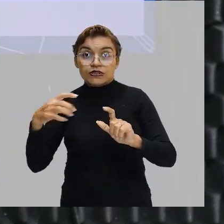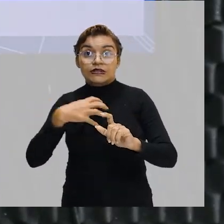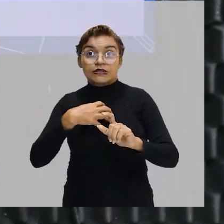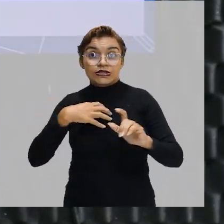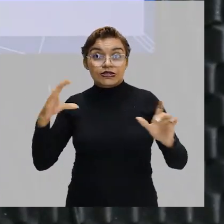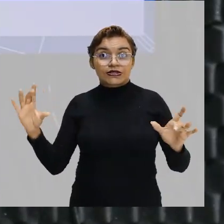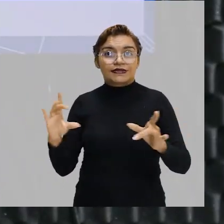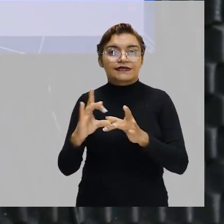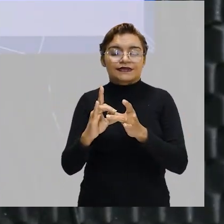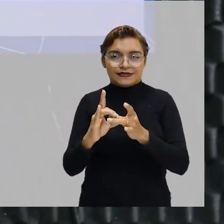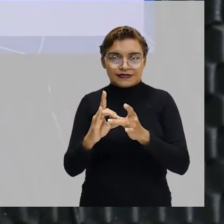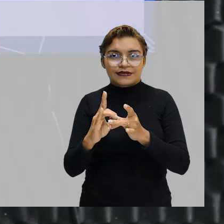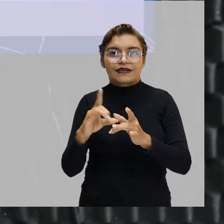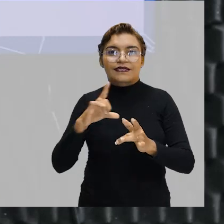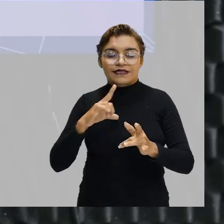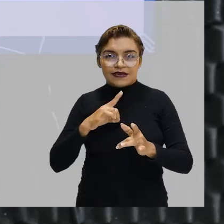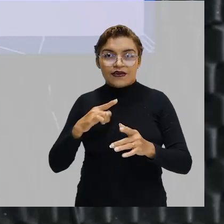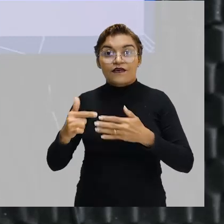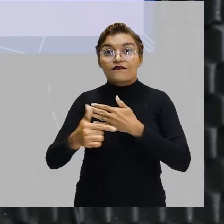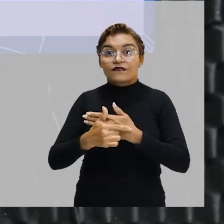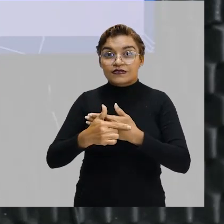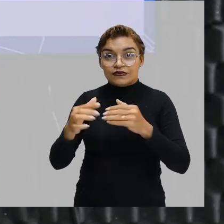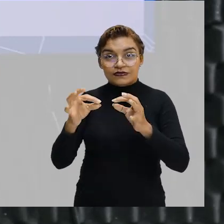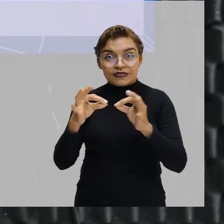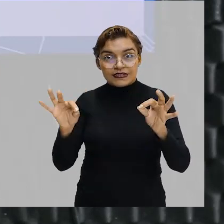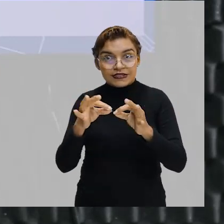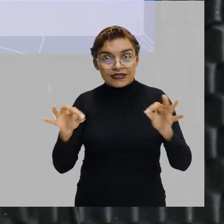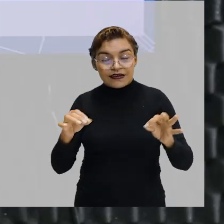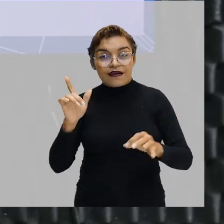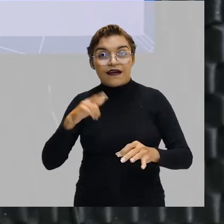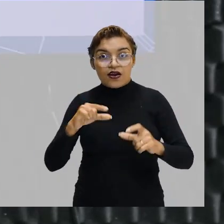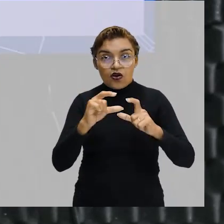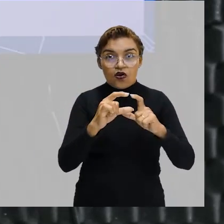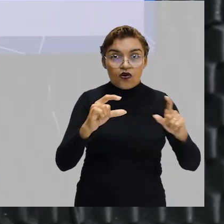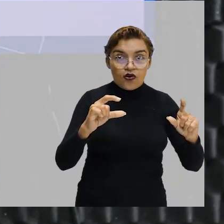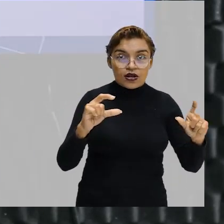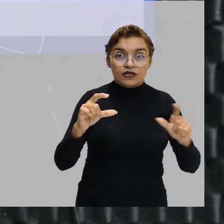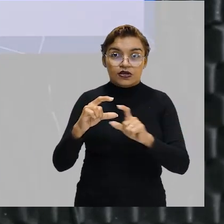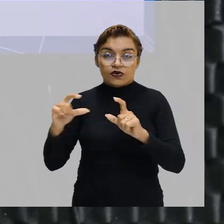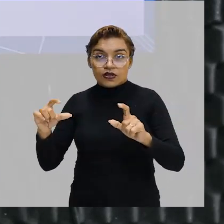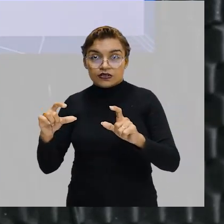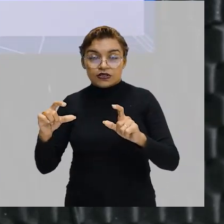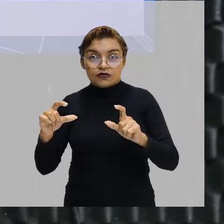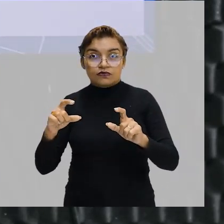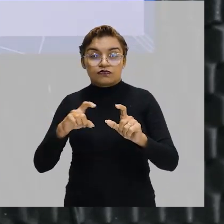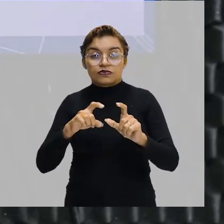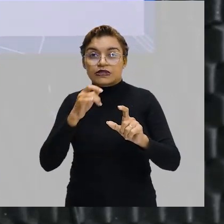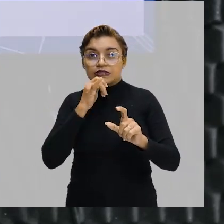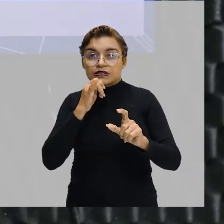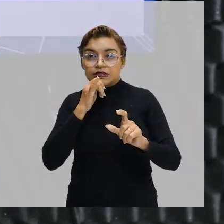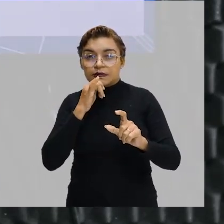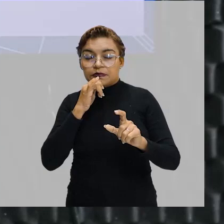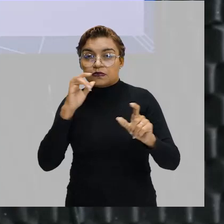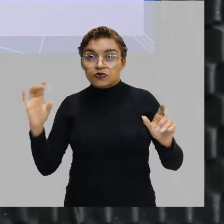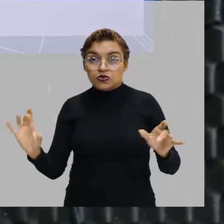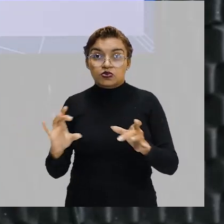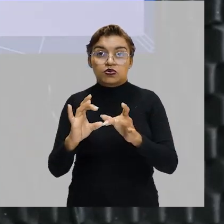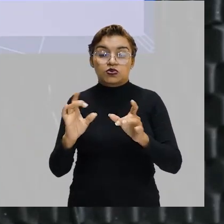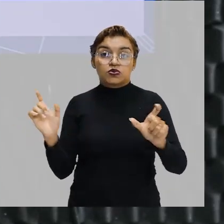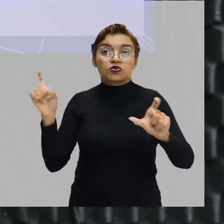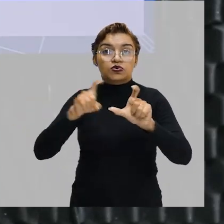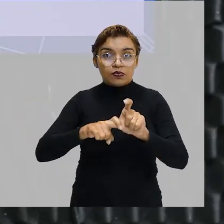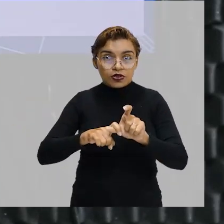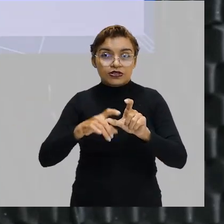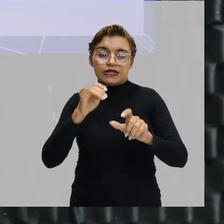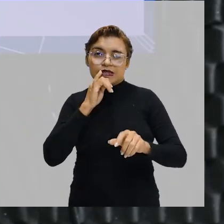sentido com função sintática, que é o caso das orações subordinadas. Só para você entender, eu vou dar um exemplo. Eu digo